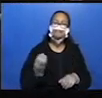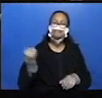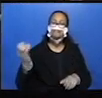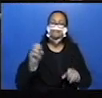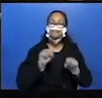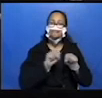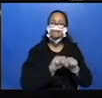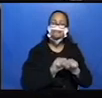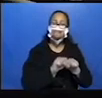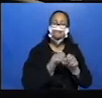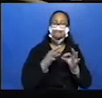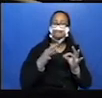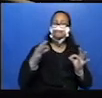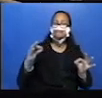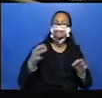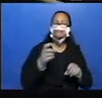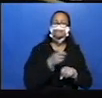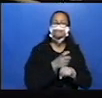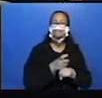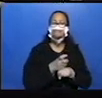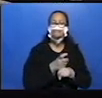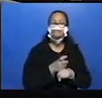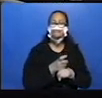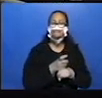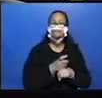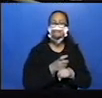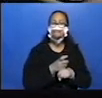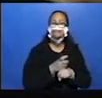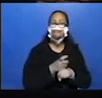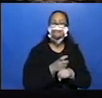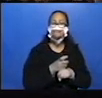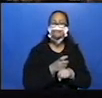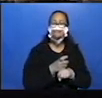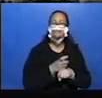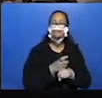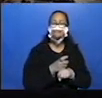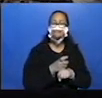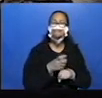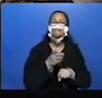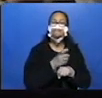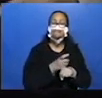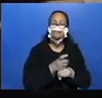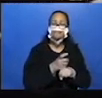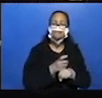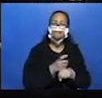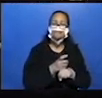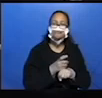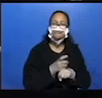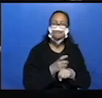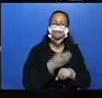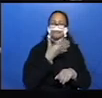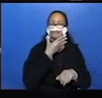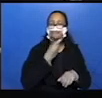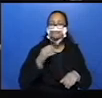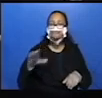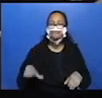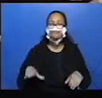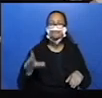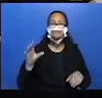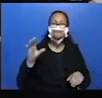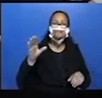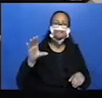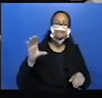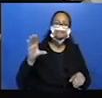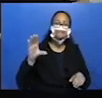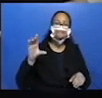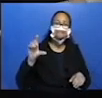substantivo, longa adjetivo. Qual é o adjetivo da viagem? Ela é longa. Qual é o adjetivo de garoto? Ele é pequeno. Qual é a outra maneira